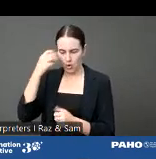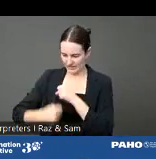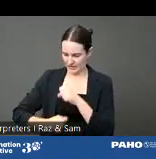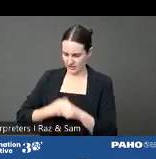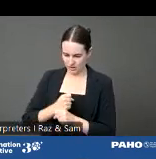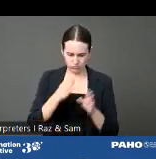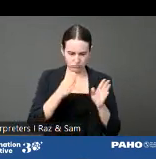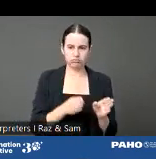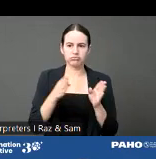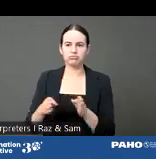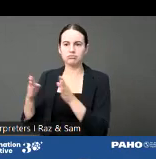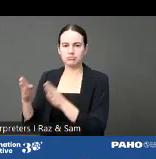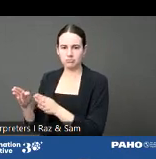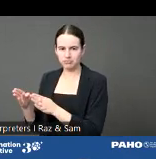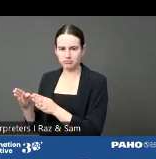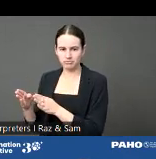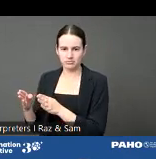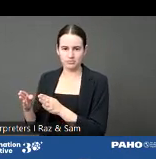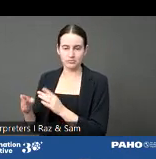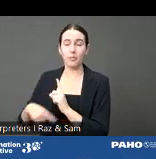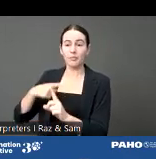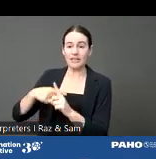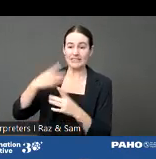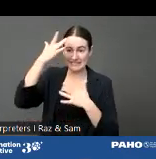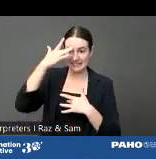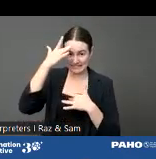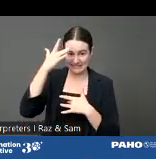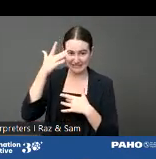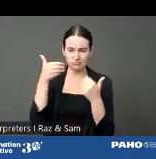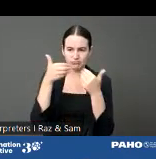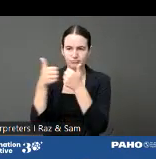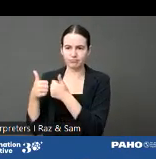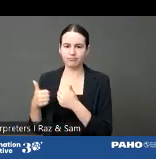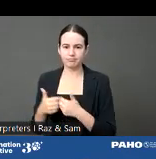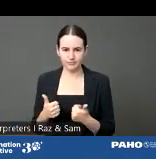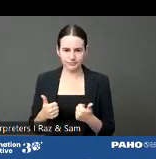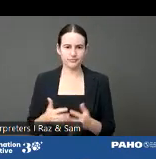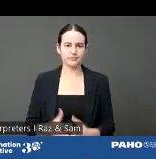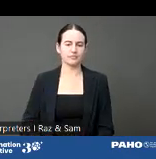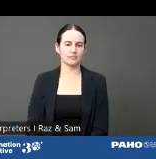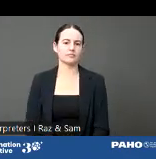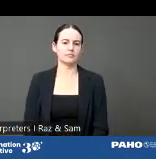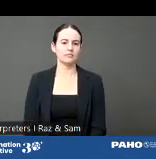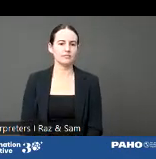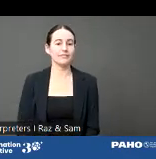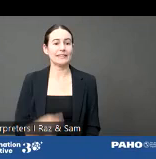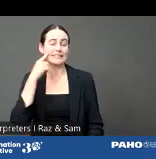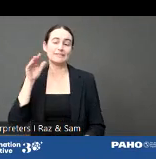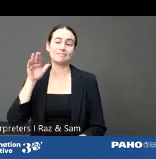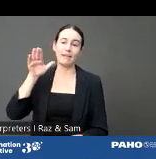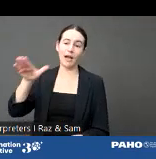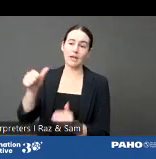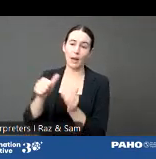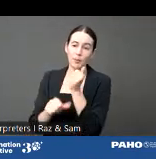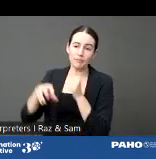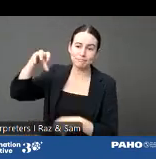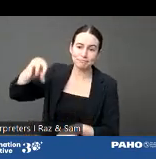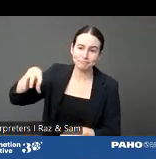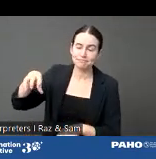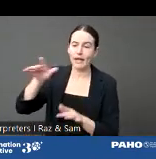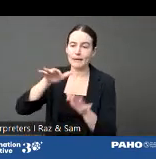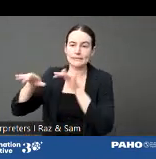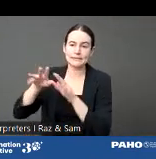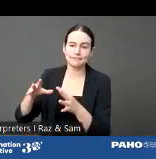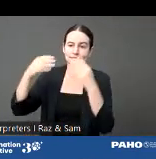isso, ou condições, por exemplo, vamos ver defecação ao ar livre. Então, vemos onde estamos